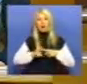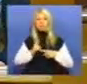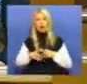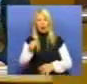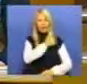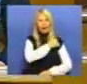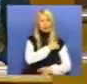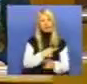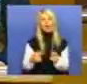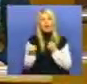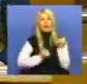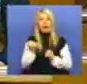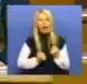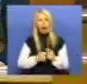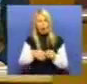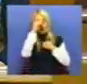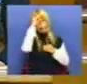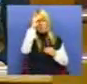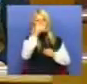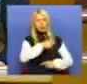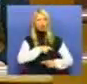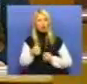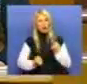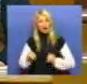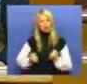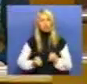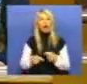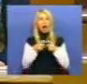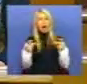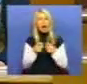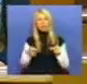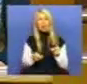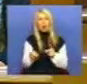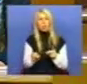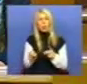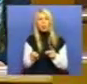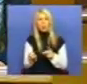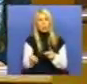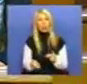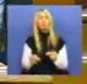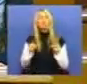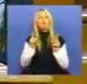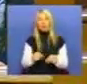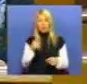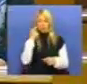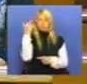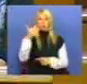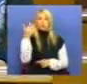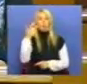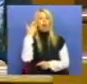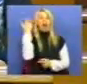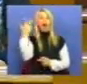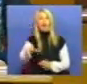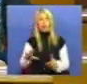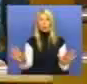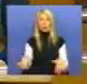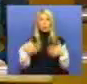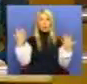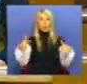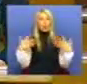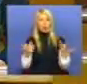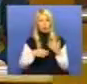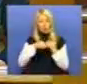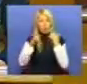do carro, o motorista, o cartão de crédito e a perspectiva de uma reforma douradíssima. O retrato do avolumar das desigualdades,